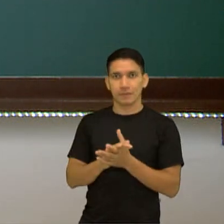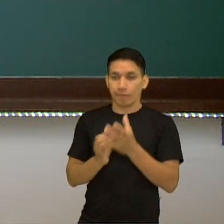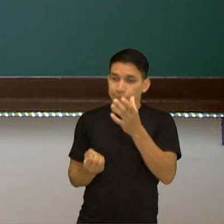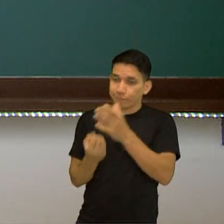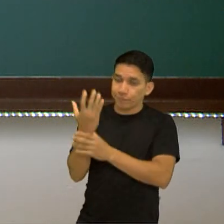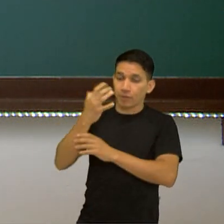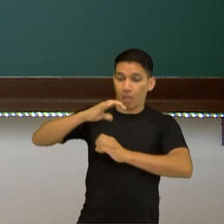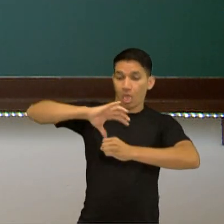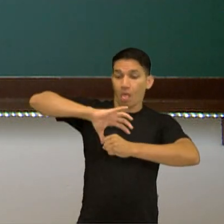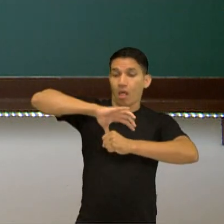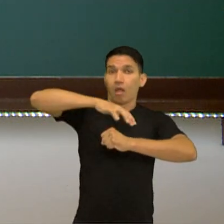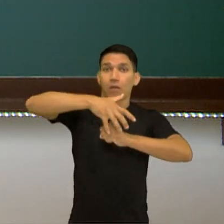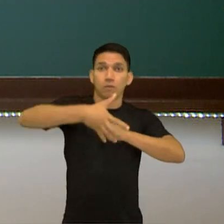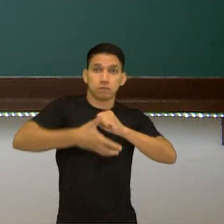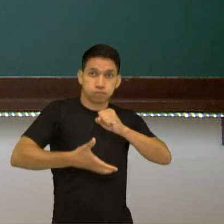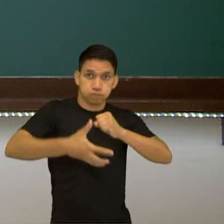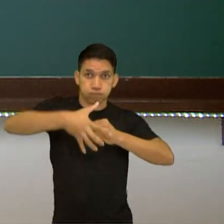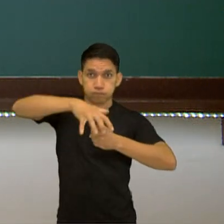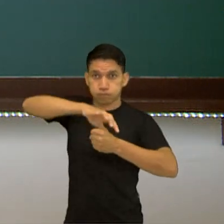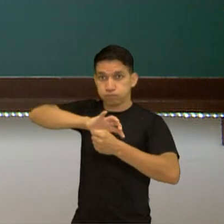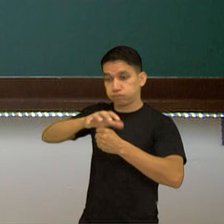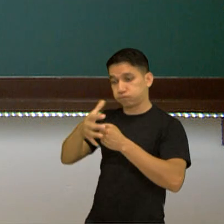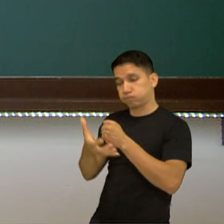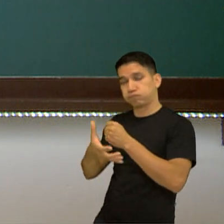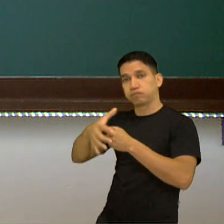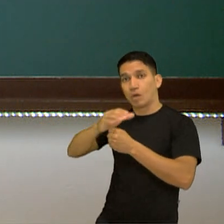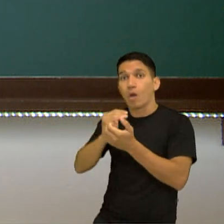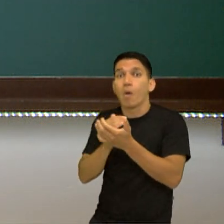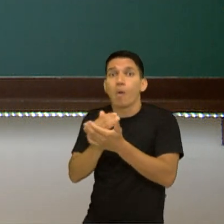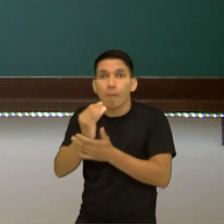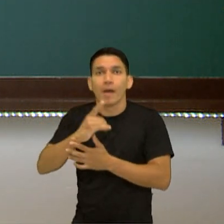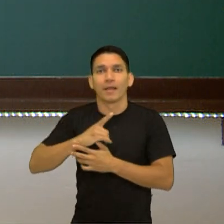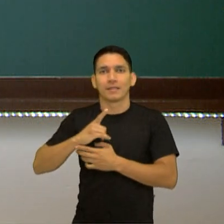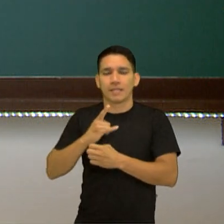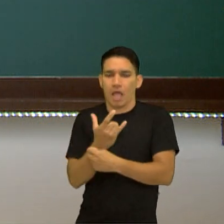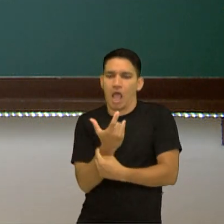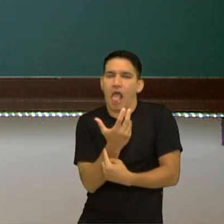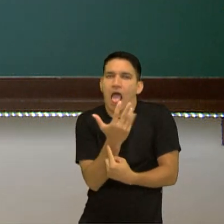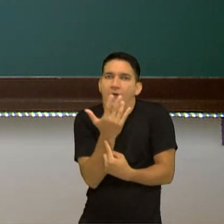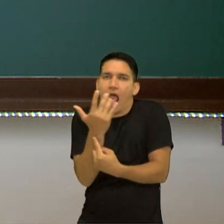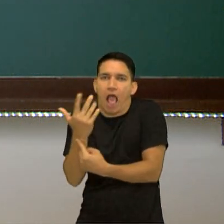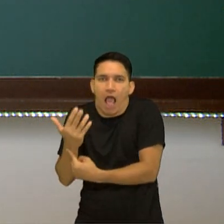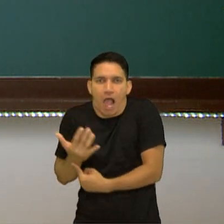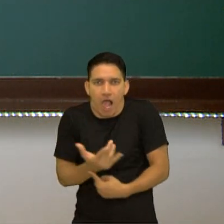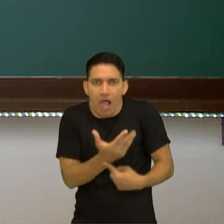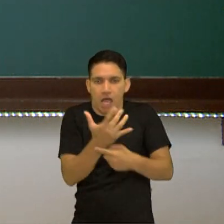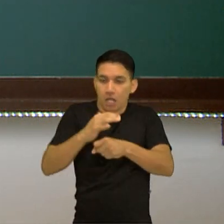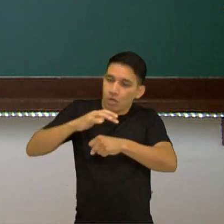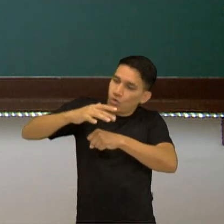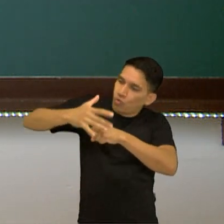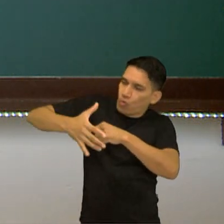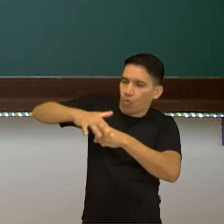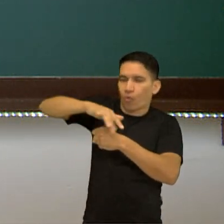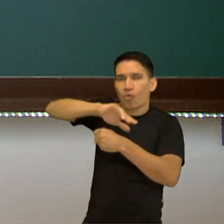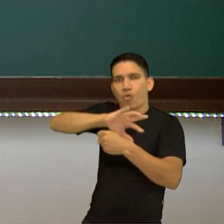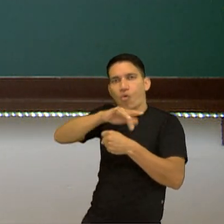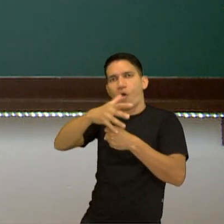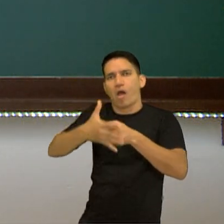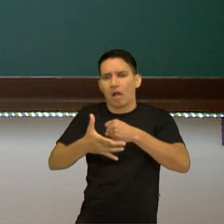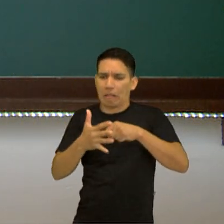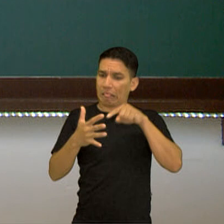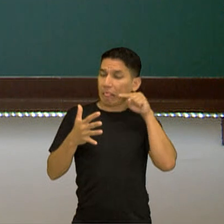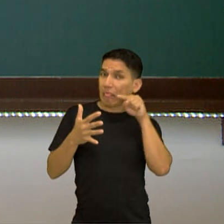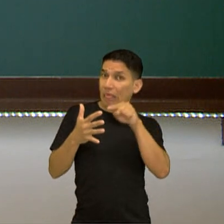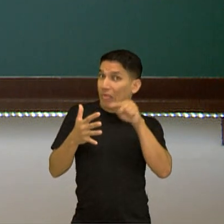atmosfera. Passou-se a ter essa camada de gases envolvendo o nosso planeta e essa camada ela